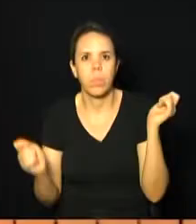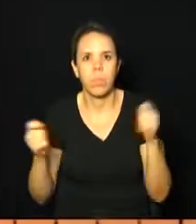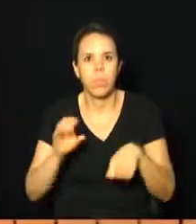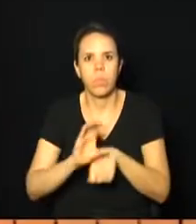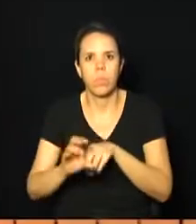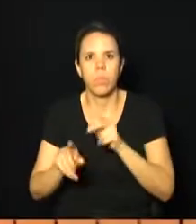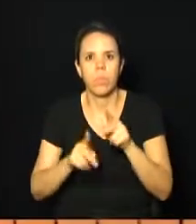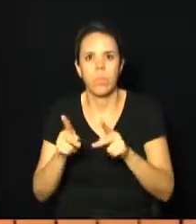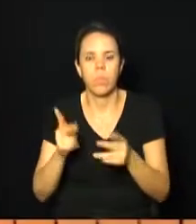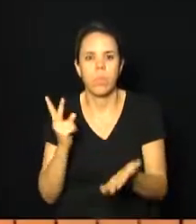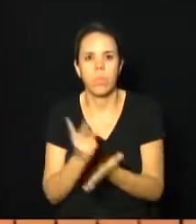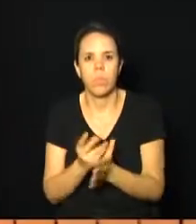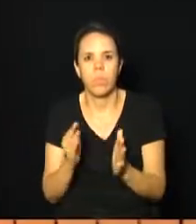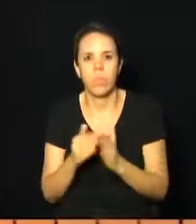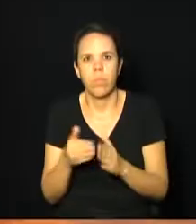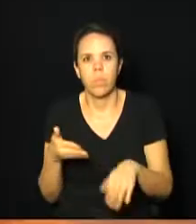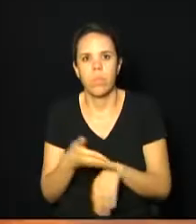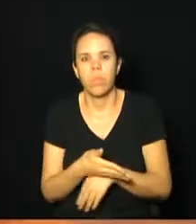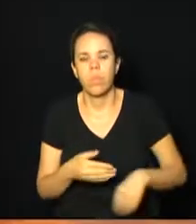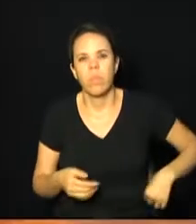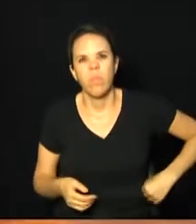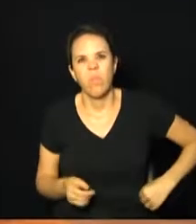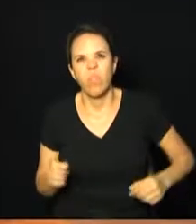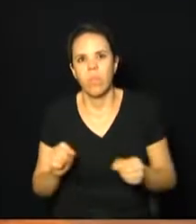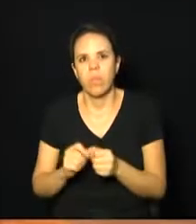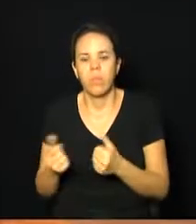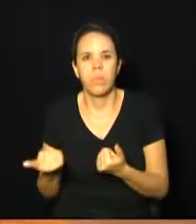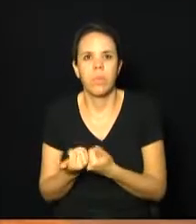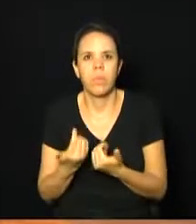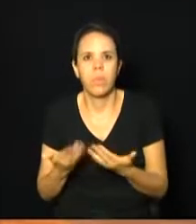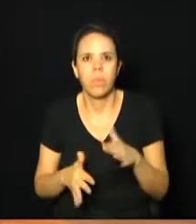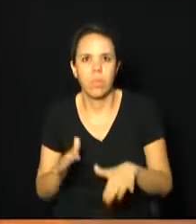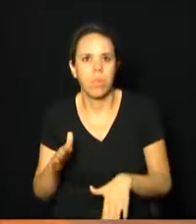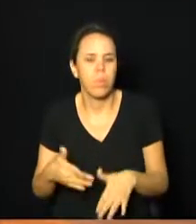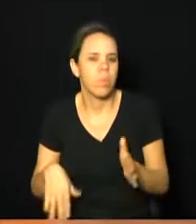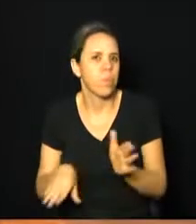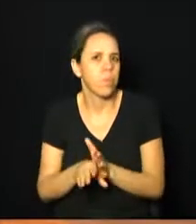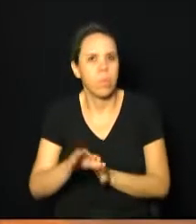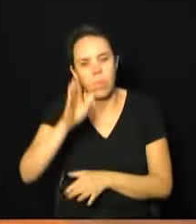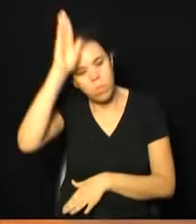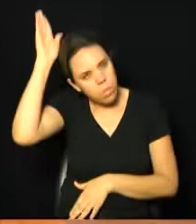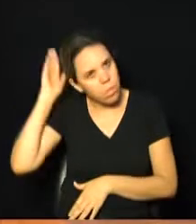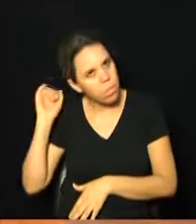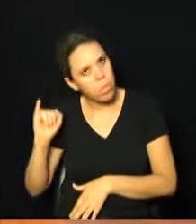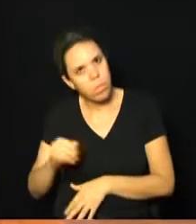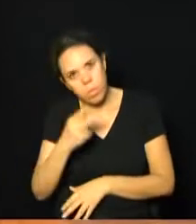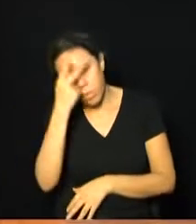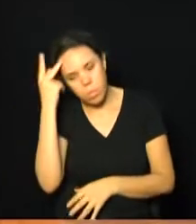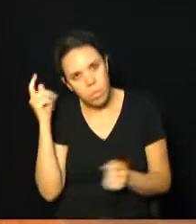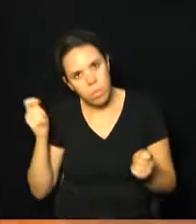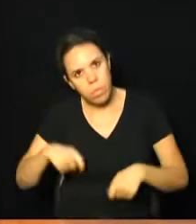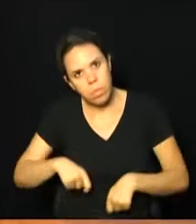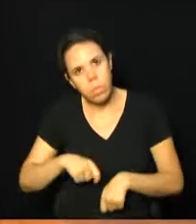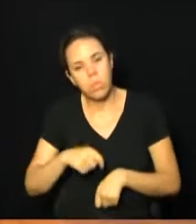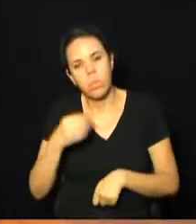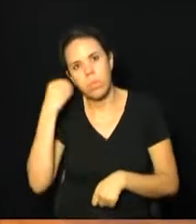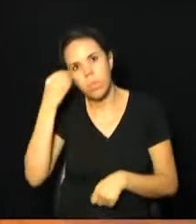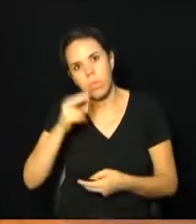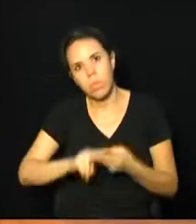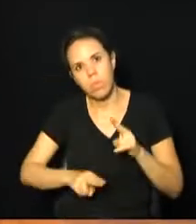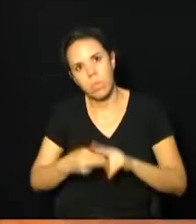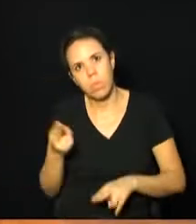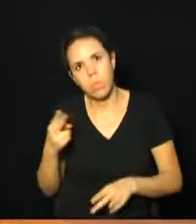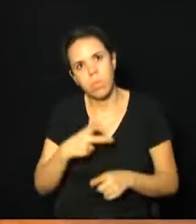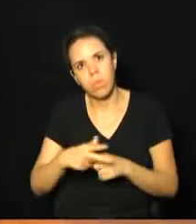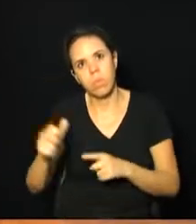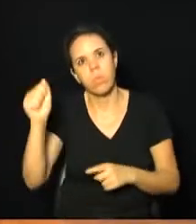os moradores mesmo, né, para fazer a contenção. Às vezes não precisa nem chegar o bombeiro, se tiver um pessoal bem capacitado, né? Ele já mata,